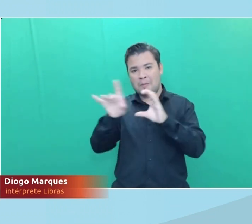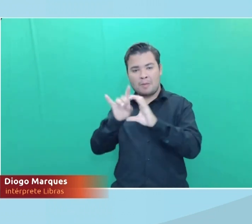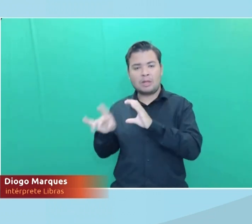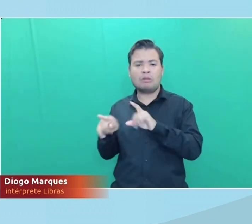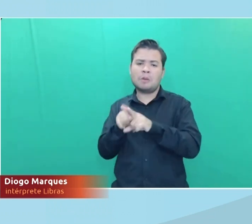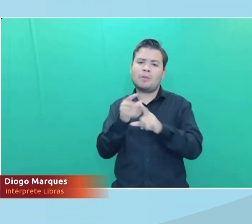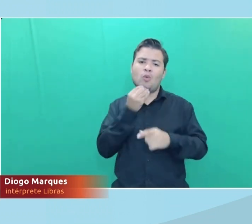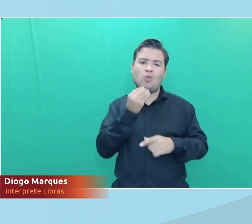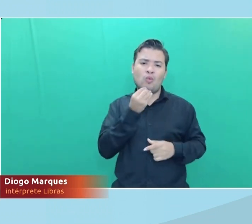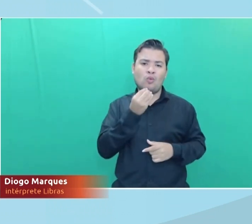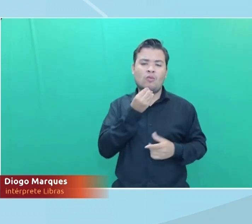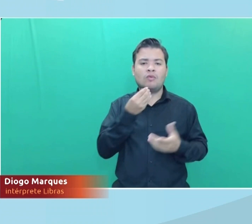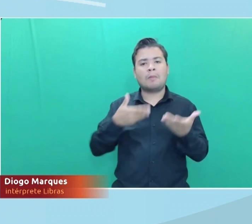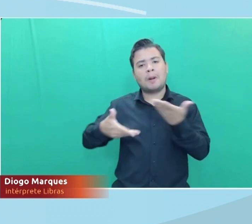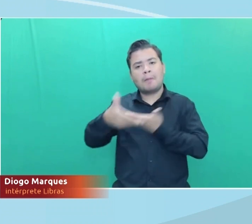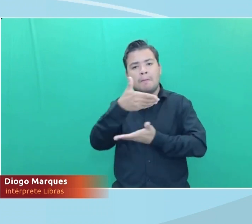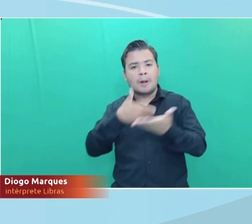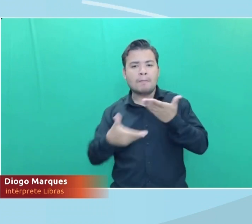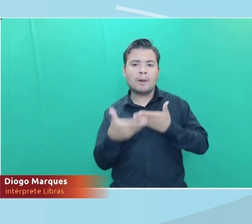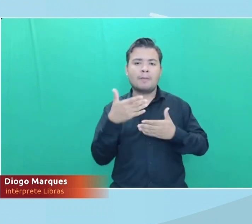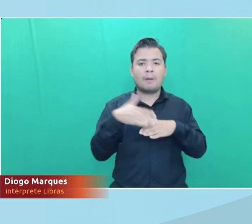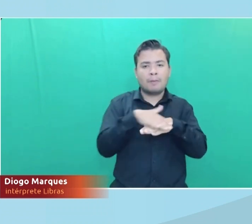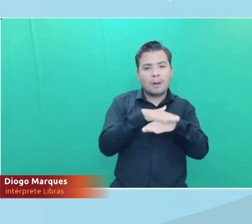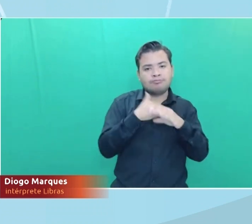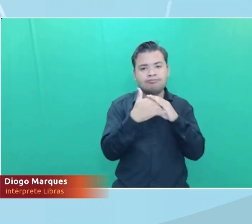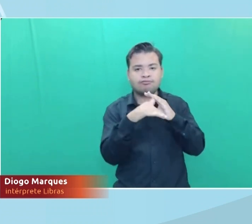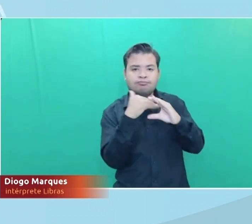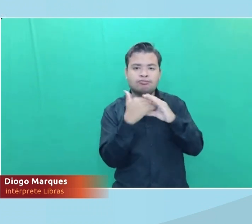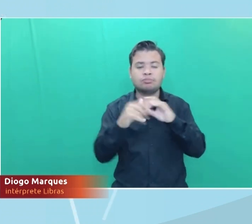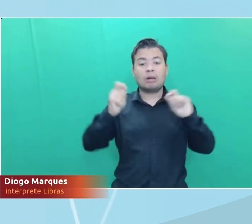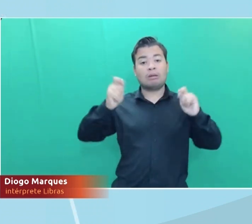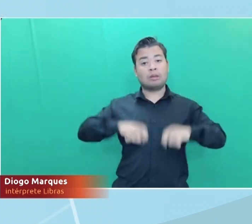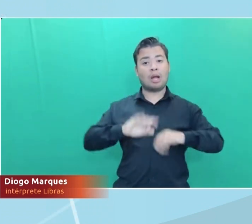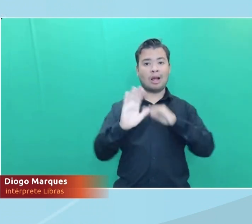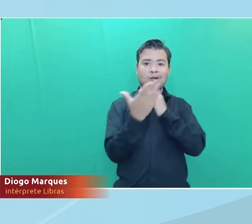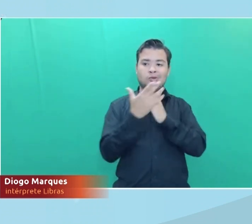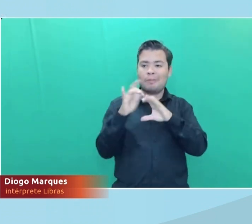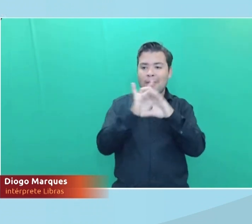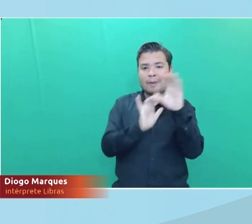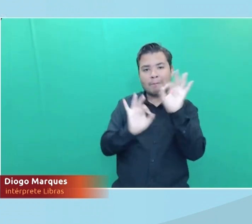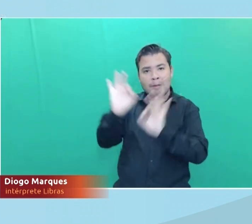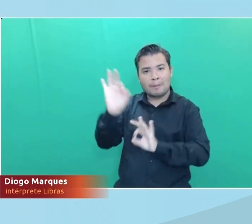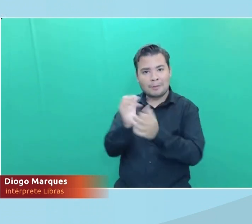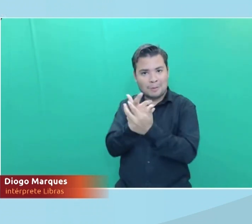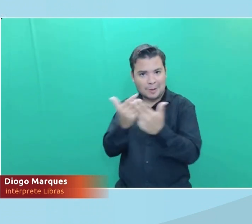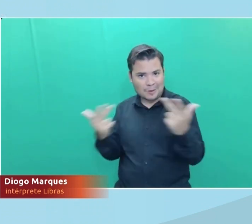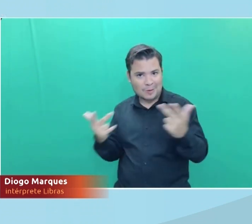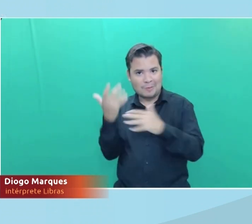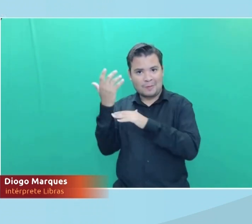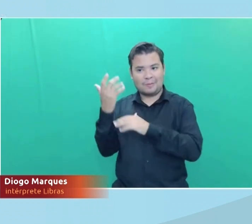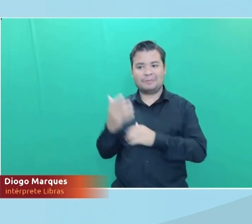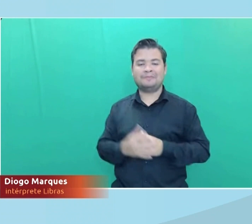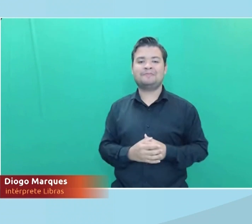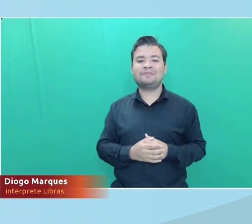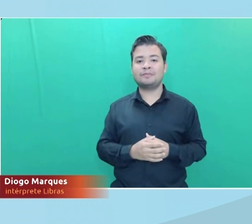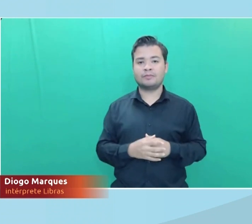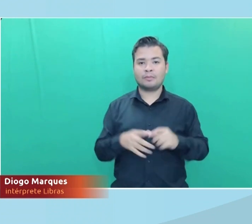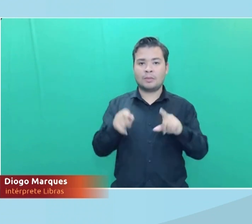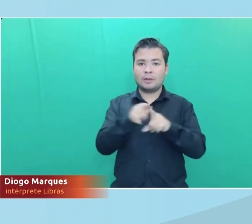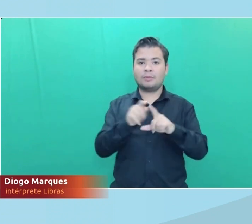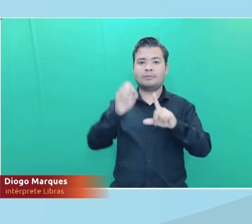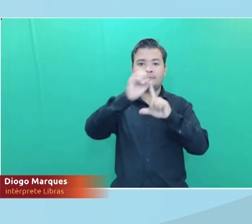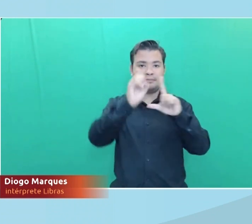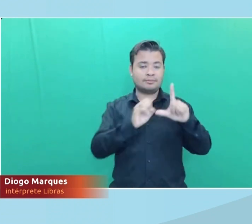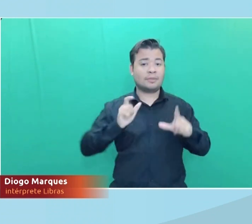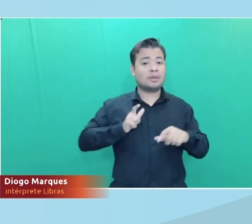né, interagir com o nosso conteúdo e nos ajudar a fazer o Conexões. Além disso, a TV UFG tem um WhatsApp. O número